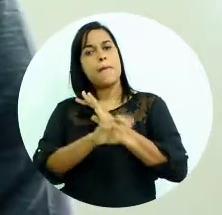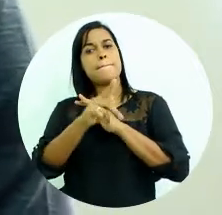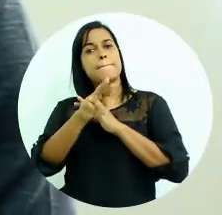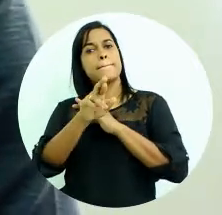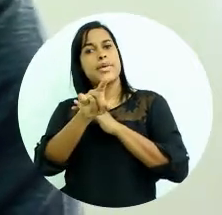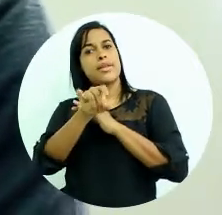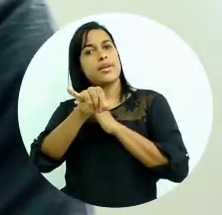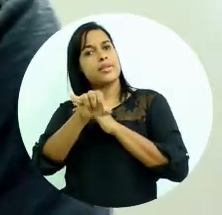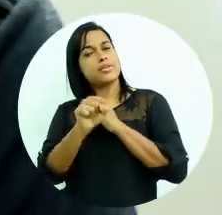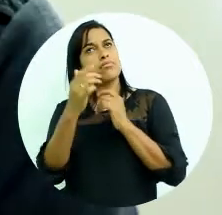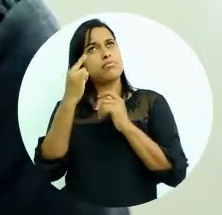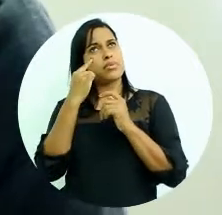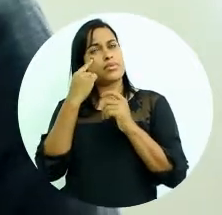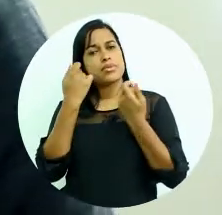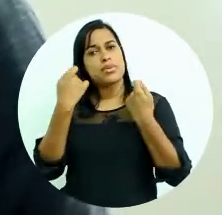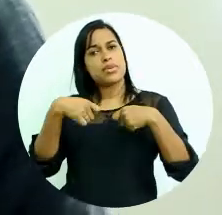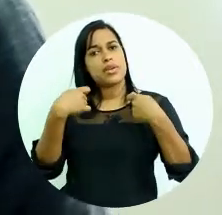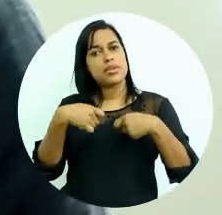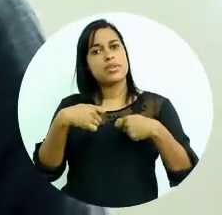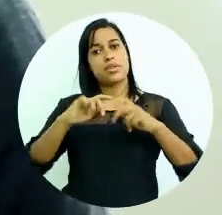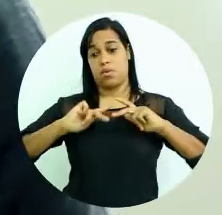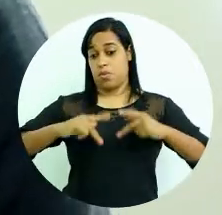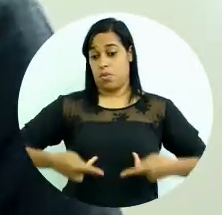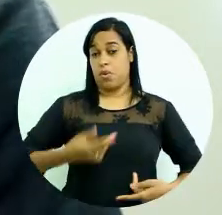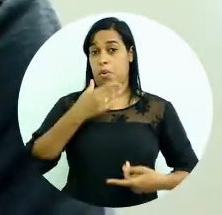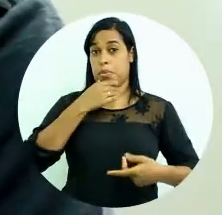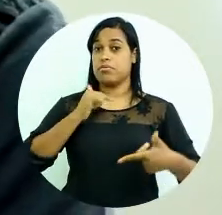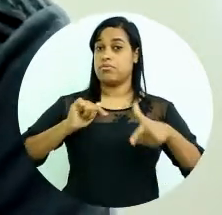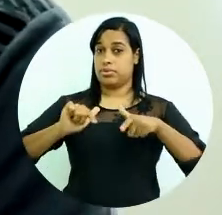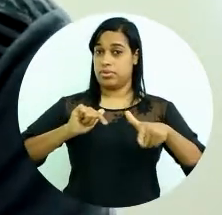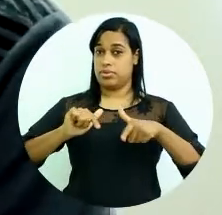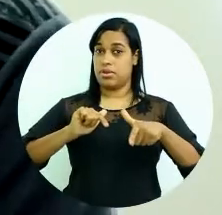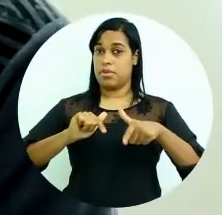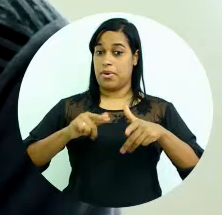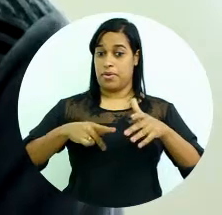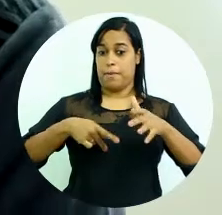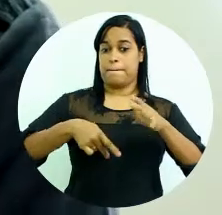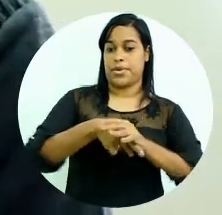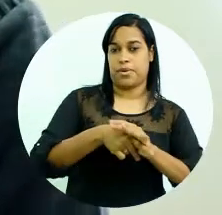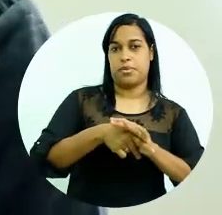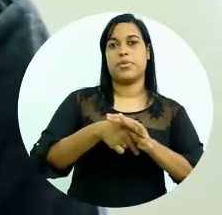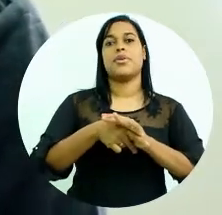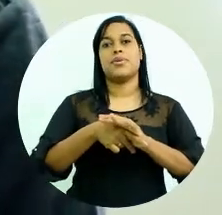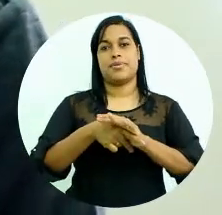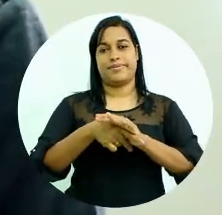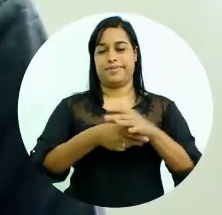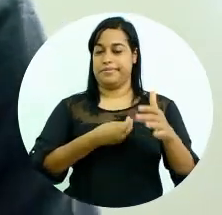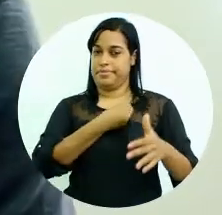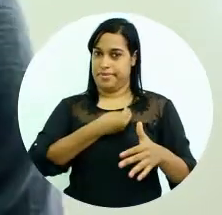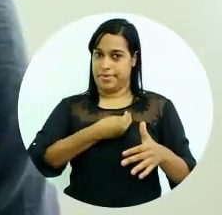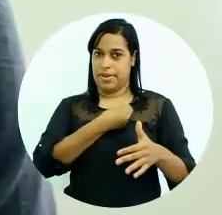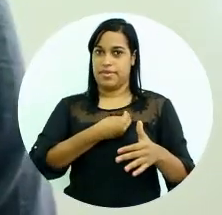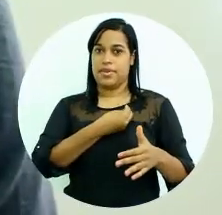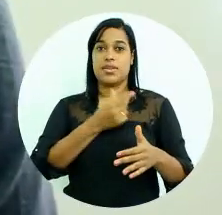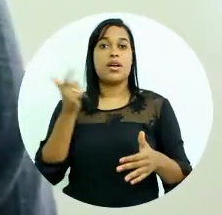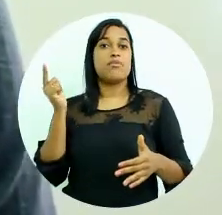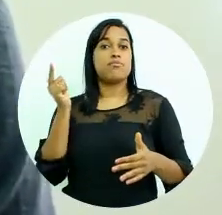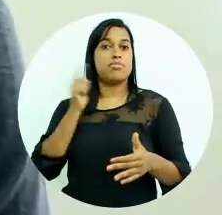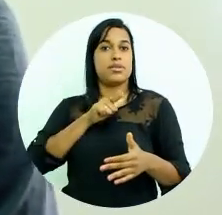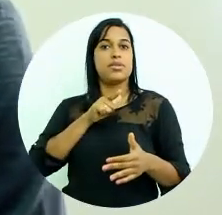homem entende a sua necessidade, exerce trabalho sobre a natureza